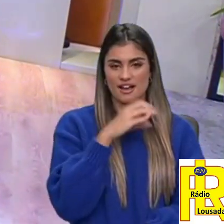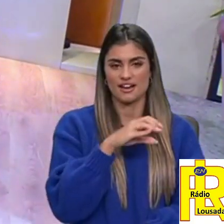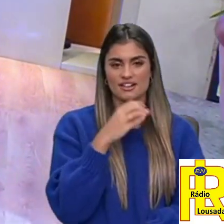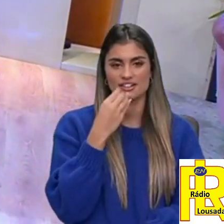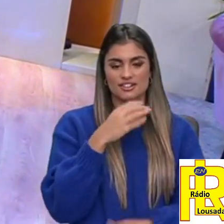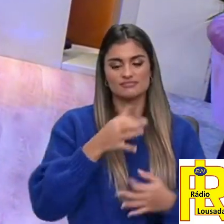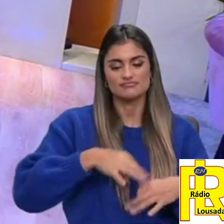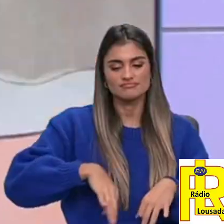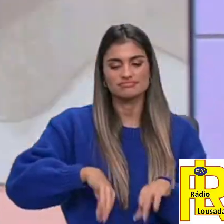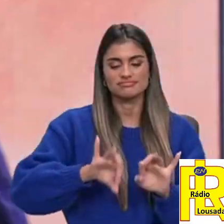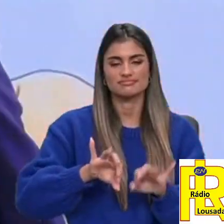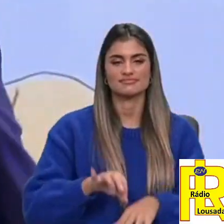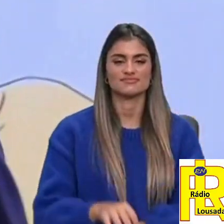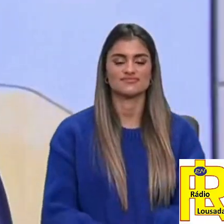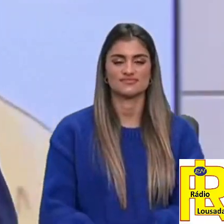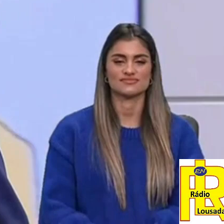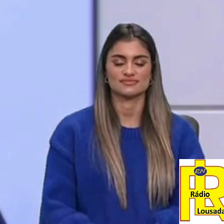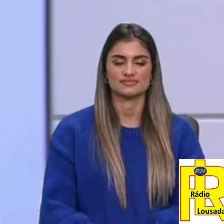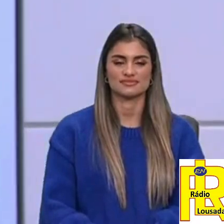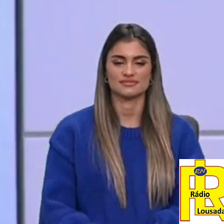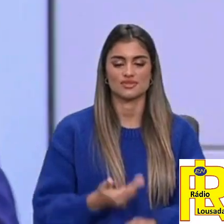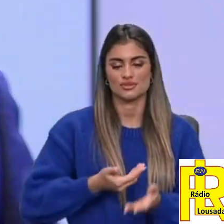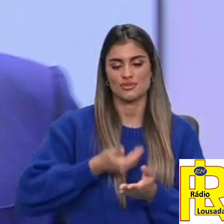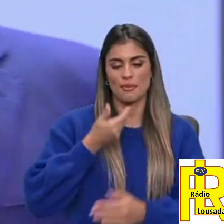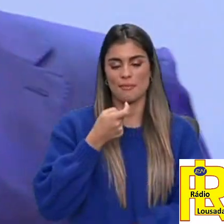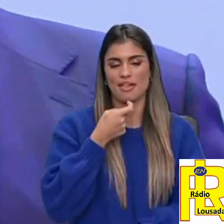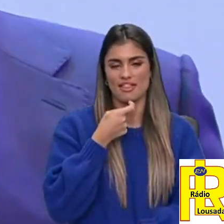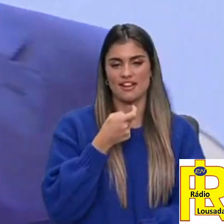fumada. Sopa de pedra, oh,